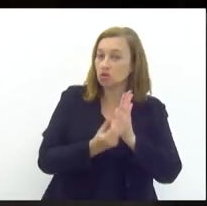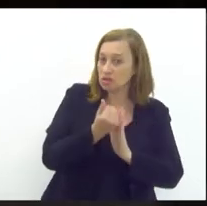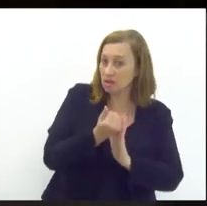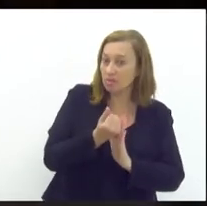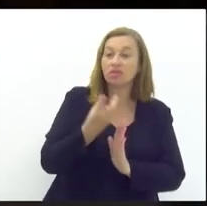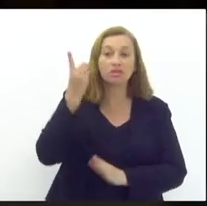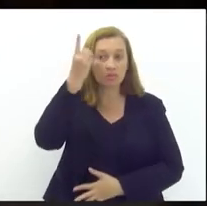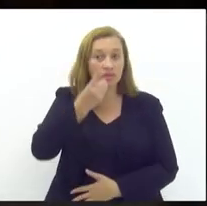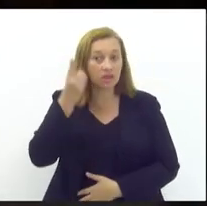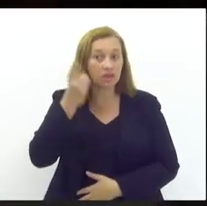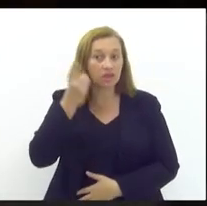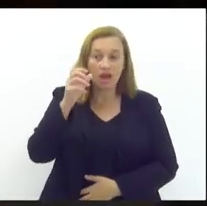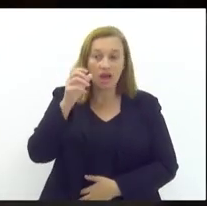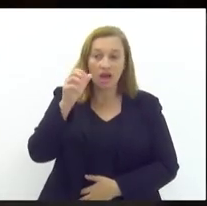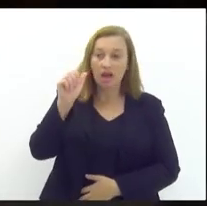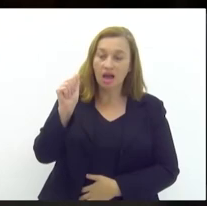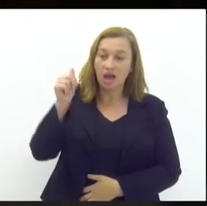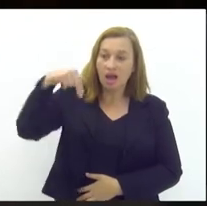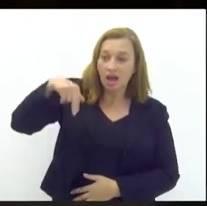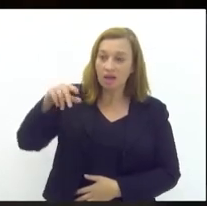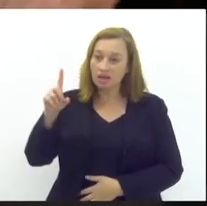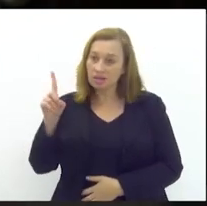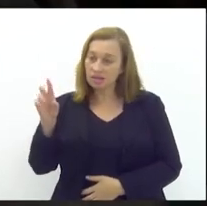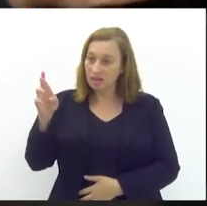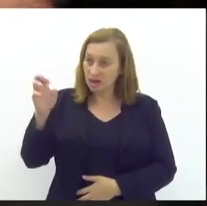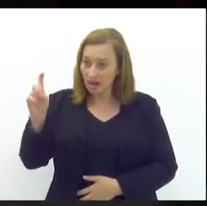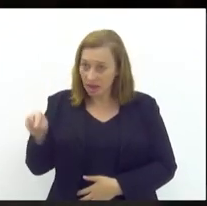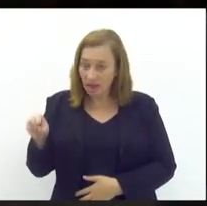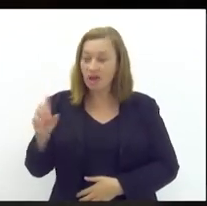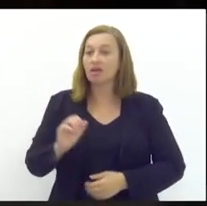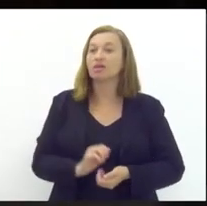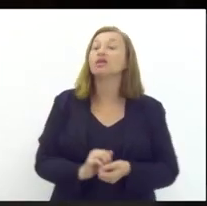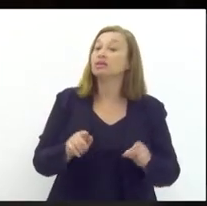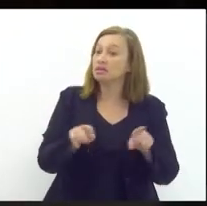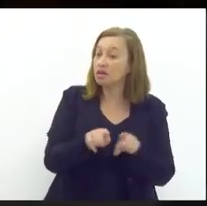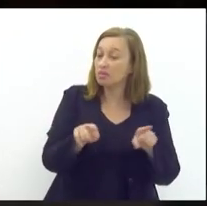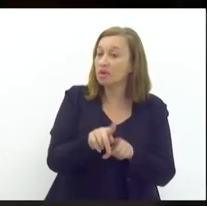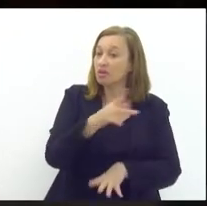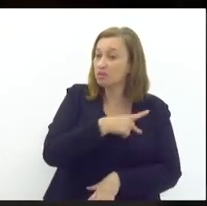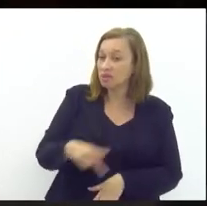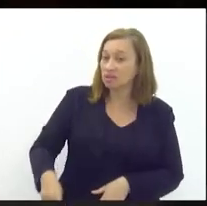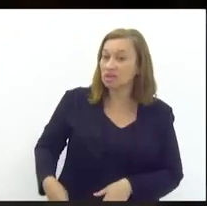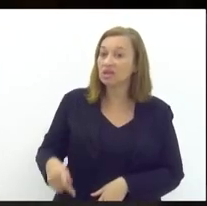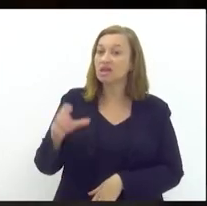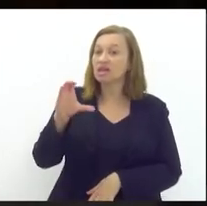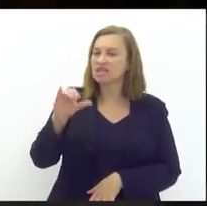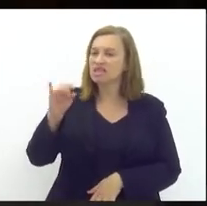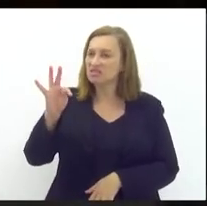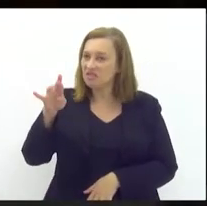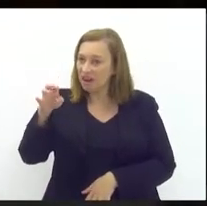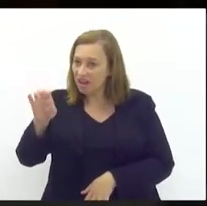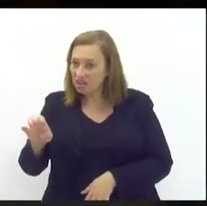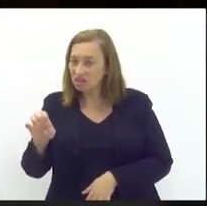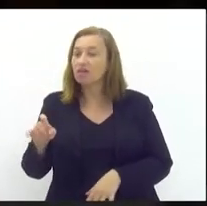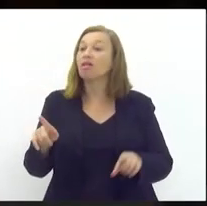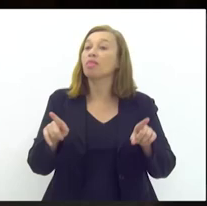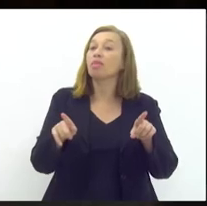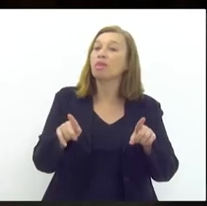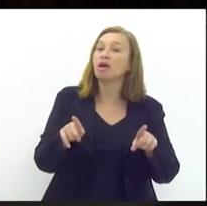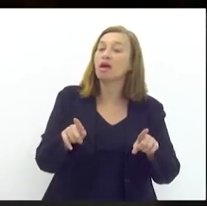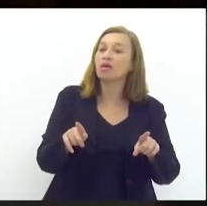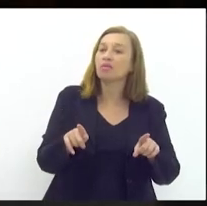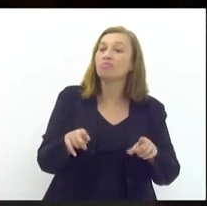Deputado André Correia do presidente do sem Frejat que está